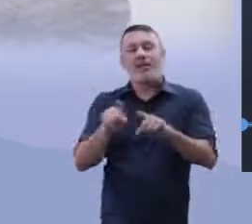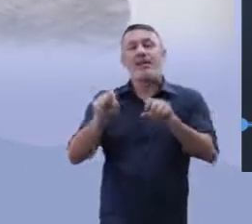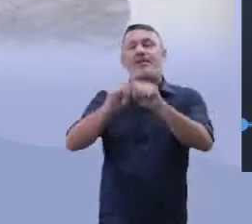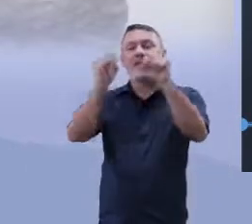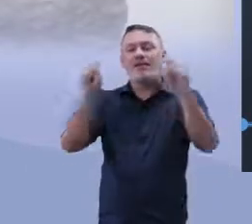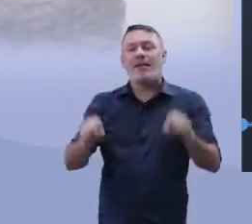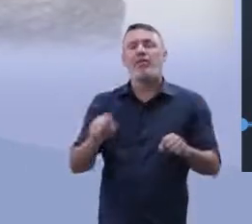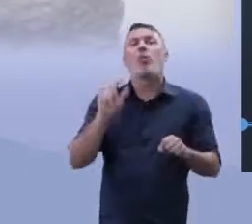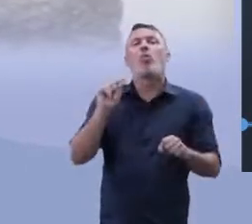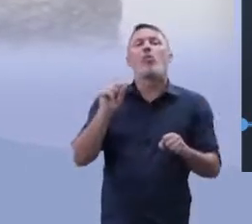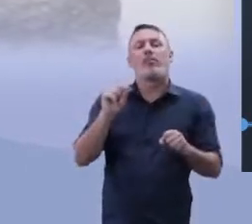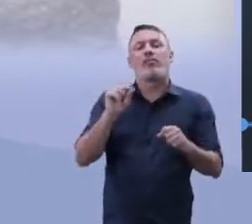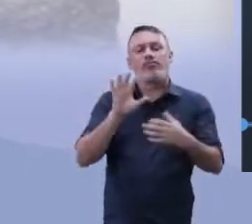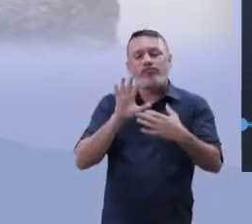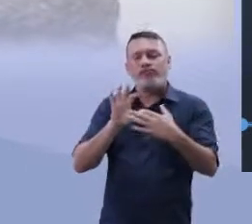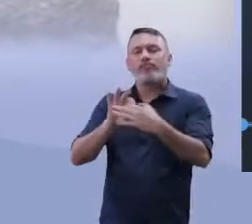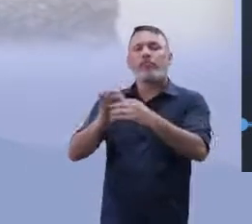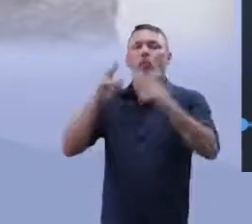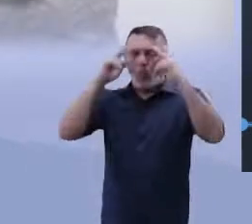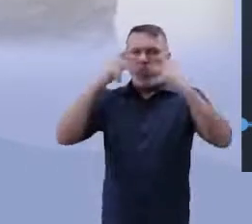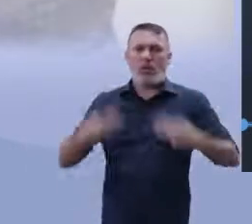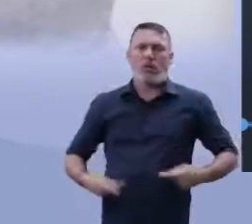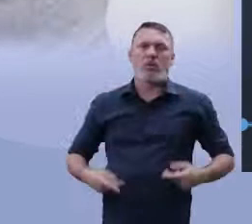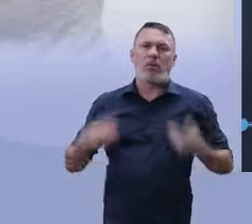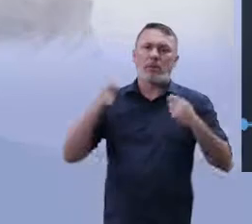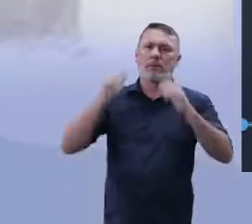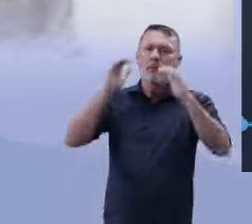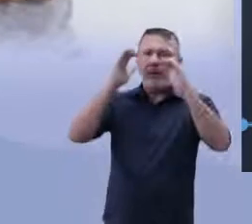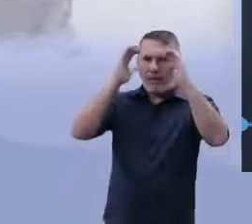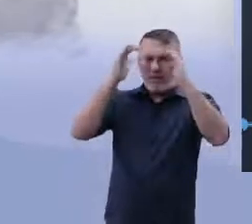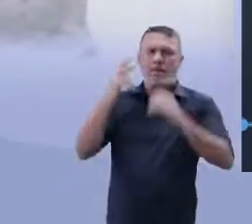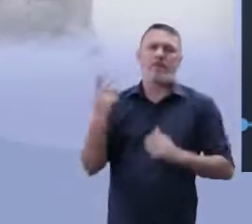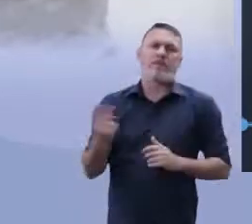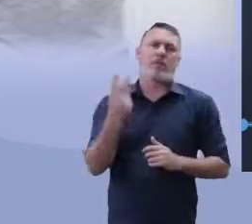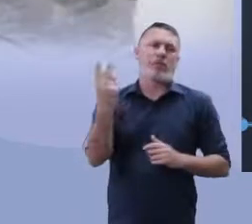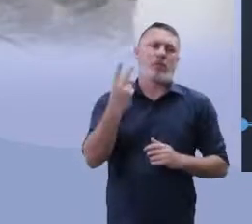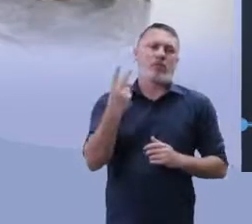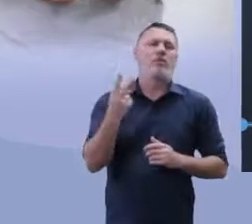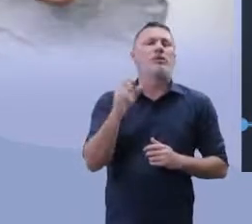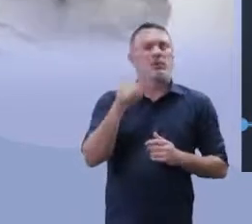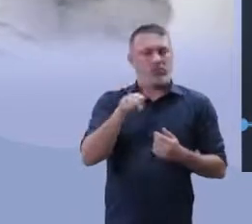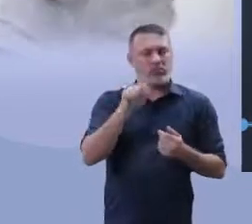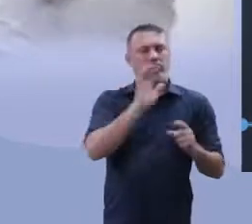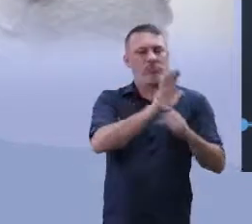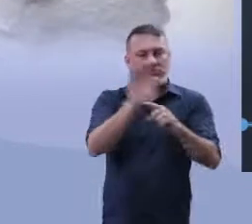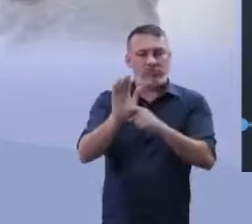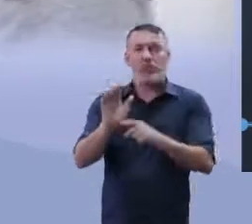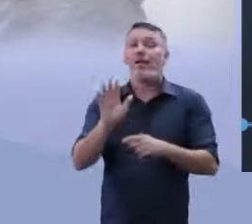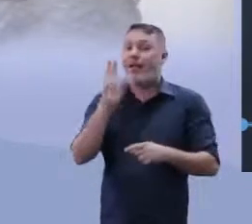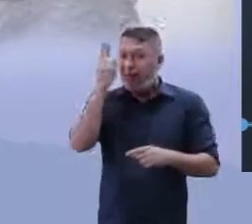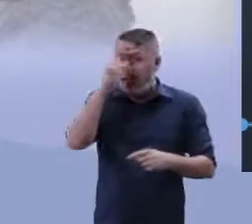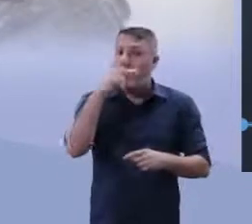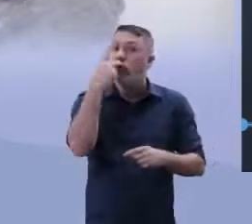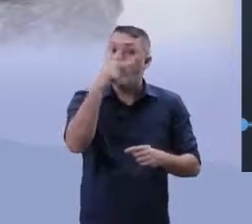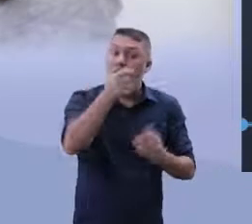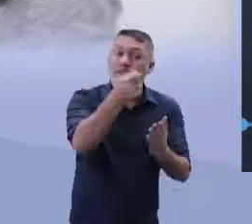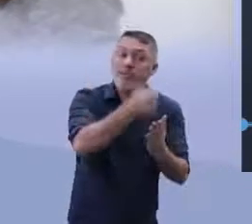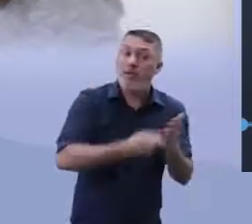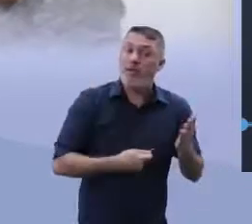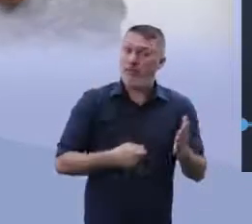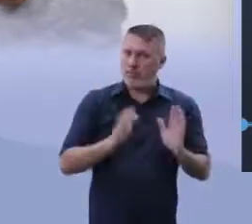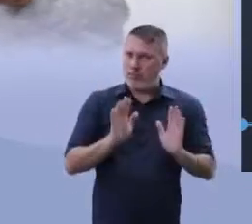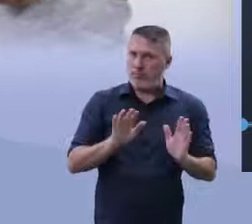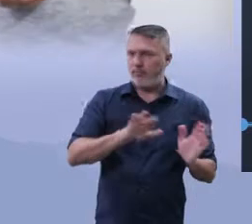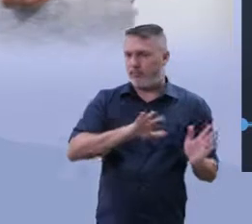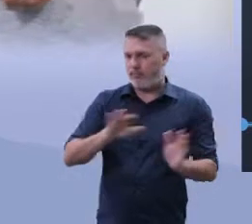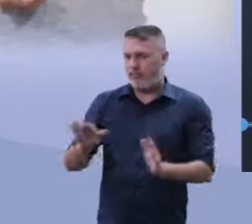sistemas humanizados. Eu preciso, sim, fazer um investimento no sistema prisional. Lembre que nós estamos falando para a sua